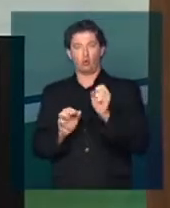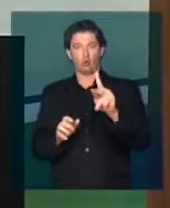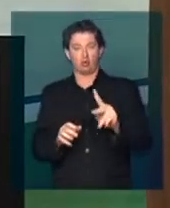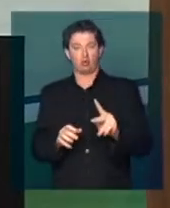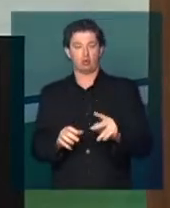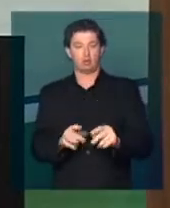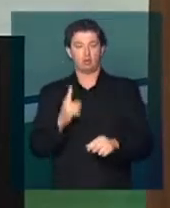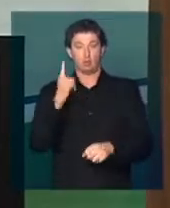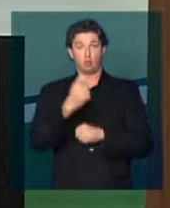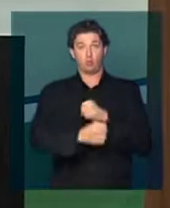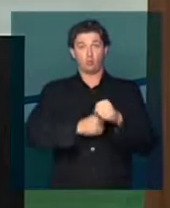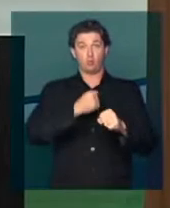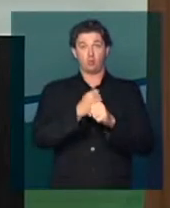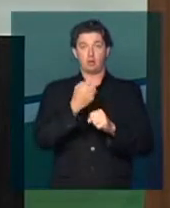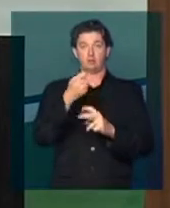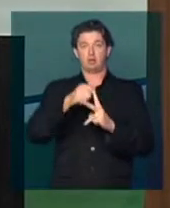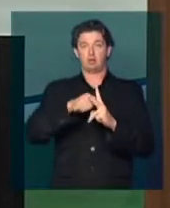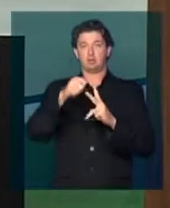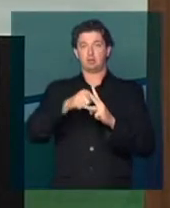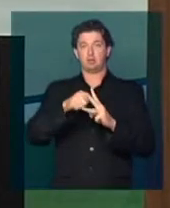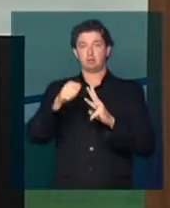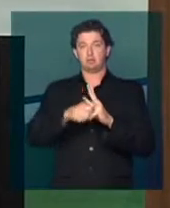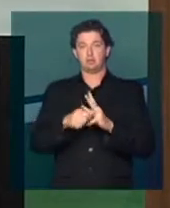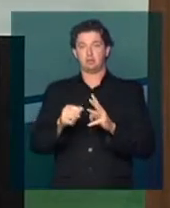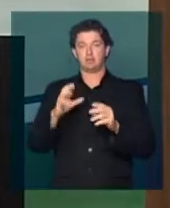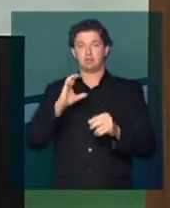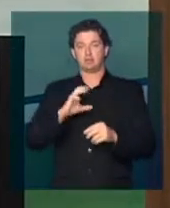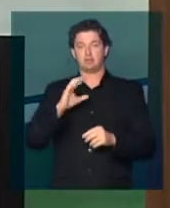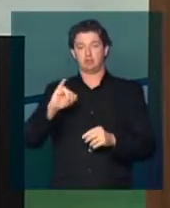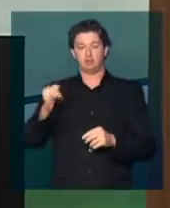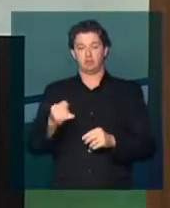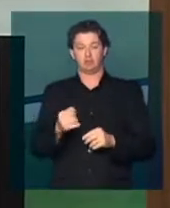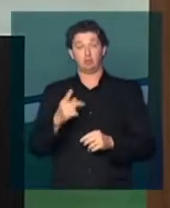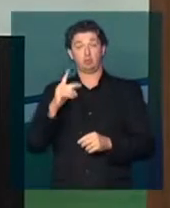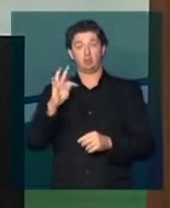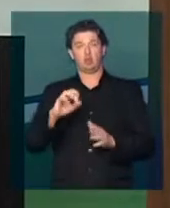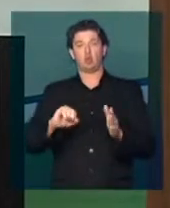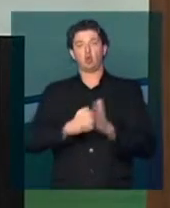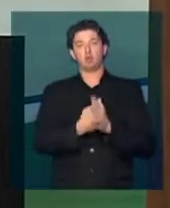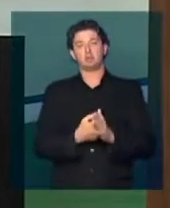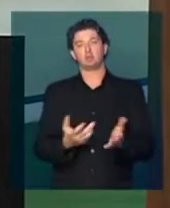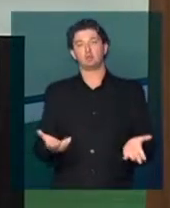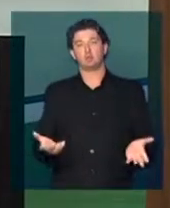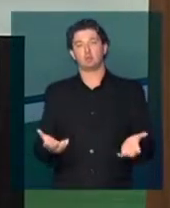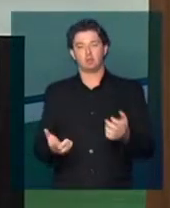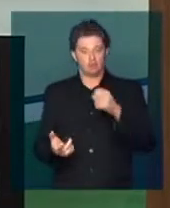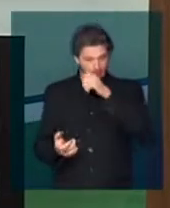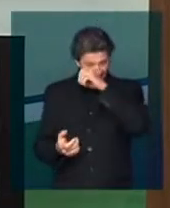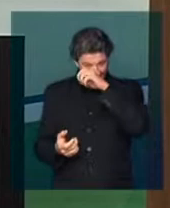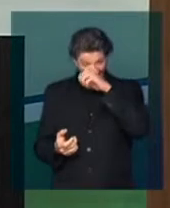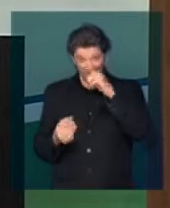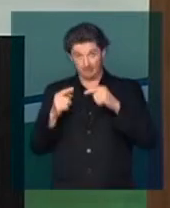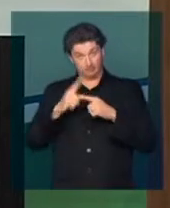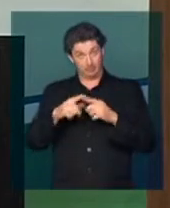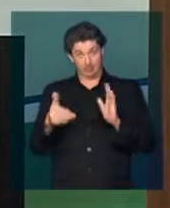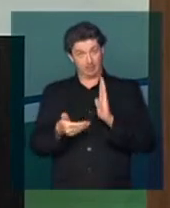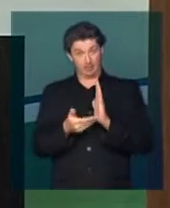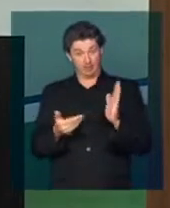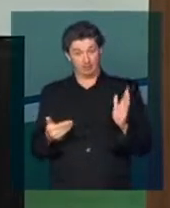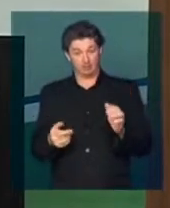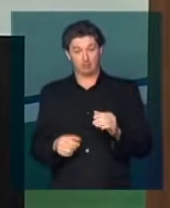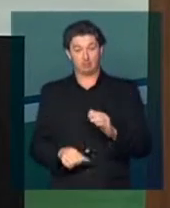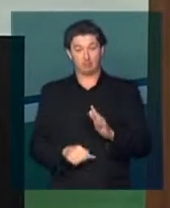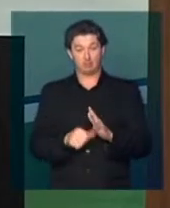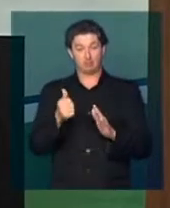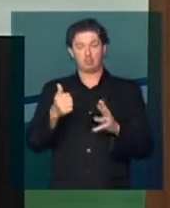e ficou 1 ano e 3 meses a Comissão de Constituição e Justiça, que o PT obstruía a sua admissibilidade. Porque na Câmara, primeiro tem